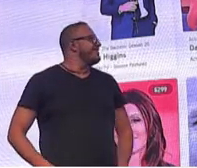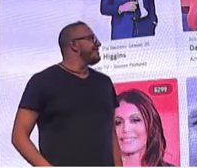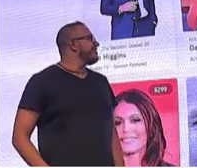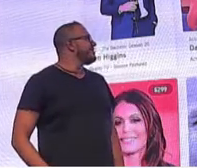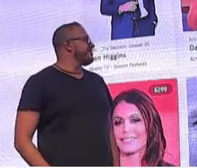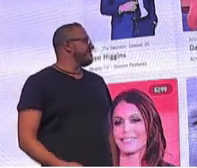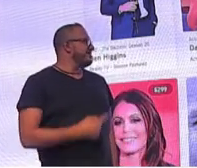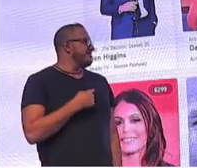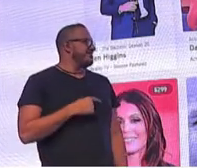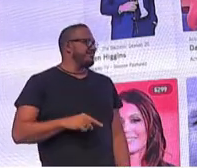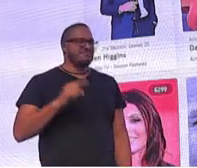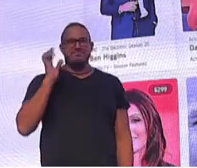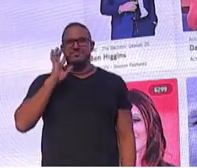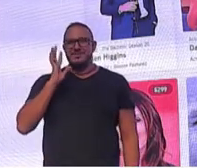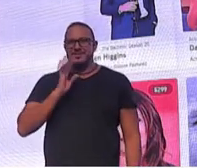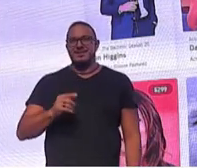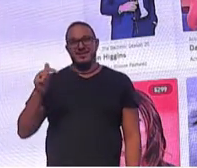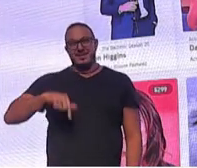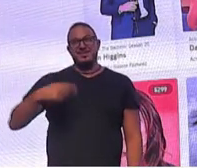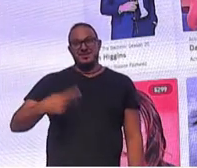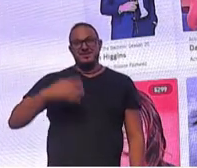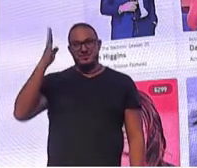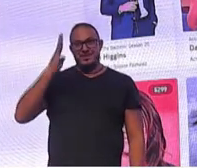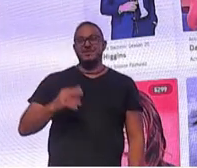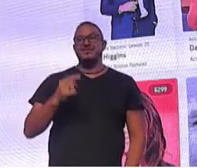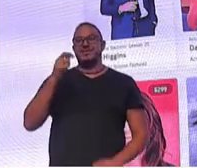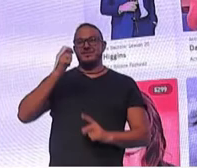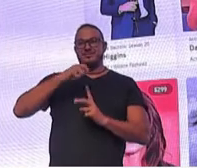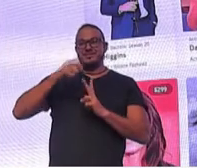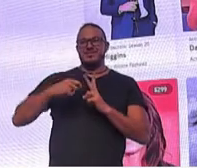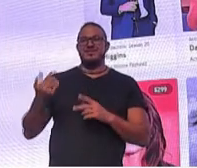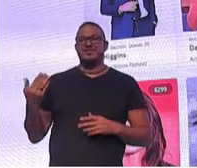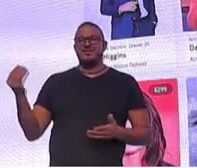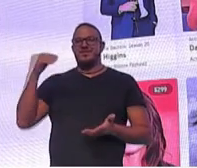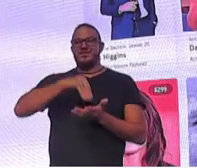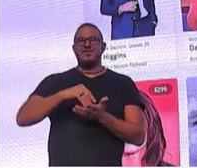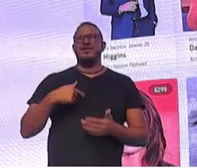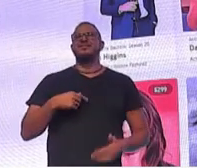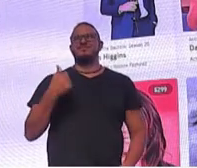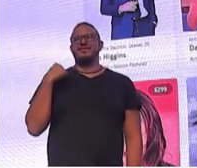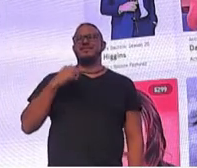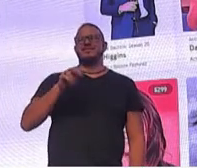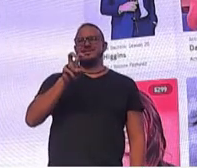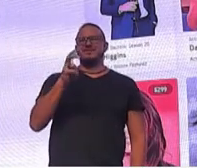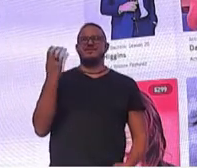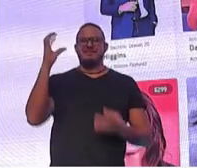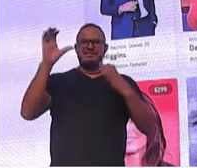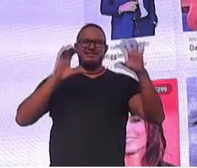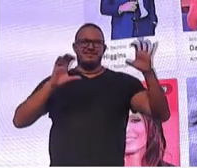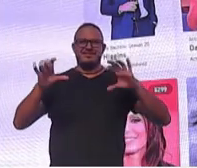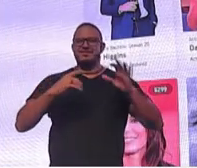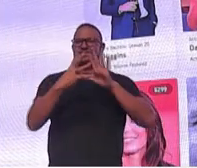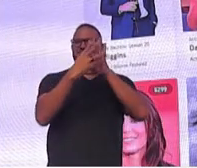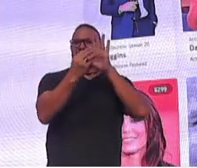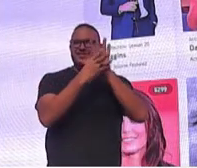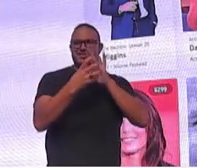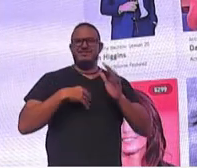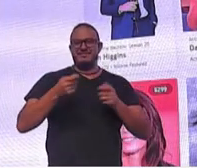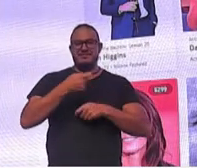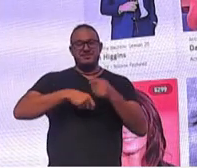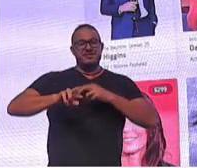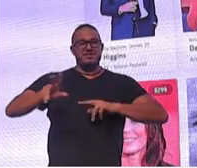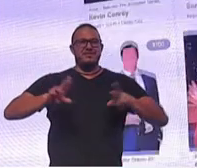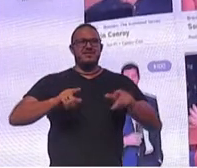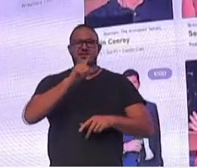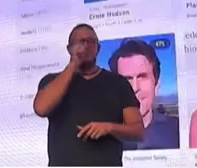Camel.com, anotem, muito bacana. Aqui no Brasil, 2 meses atrás, colocaram umas 5 dessas no ar. 5 modelos de negócios diferentes desse no ar. Mas